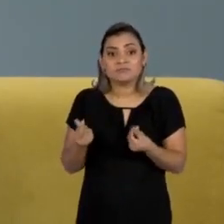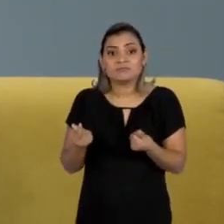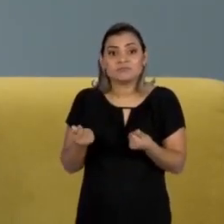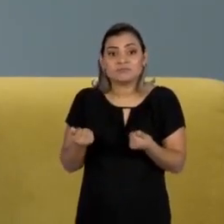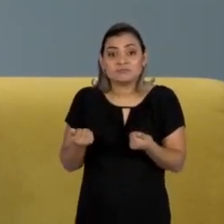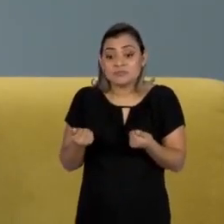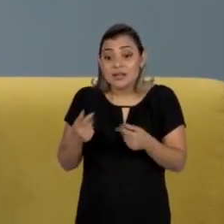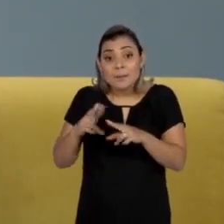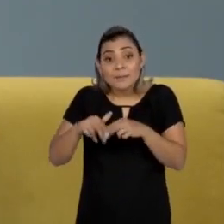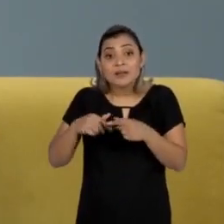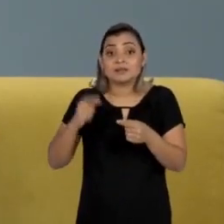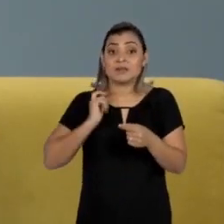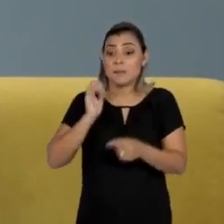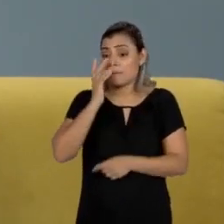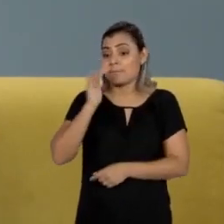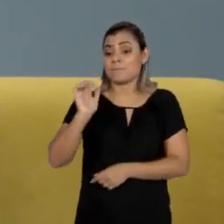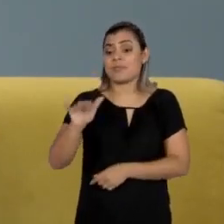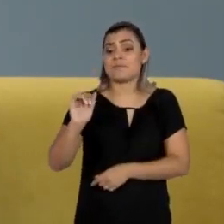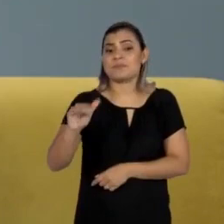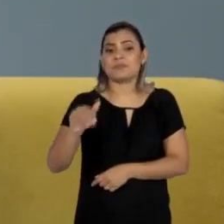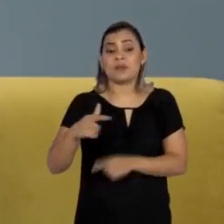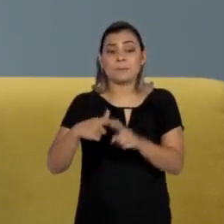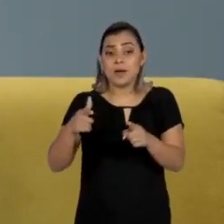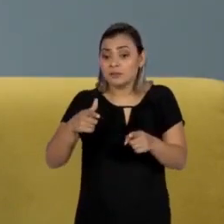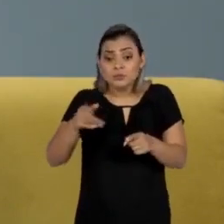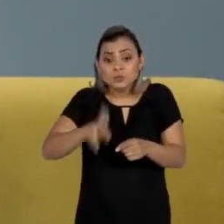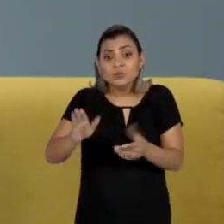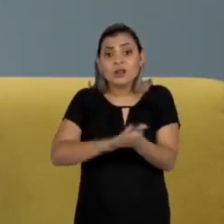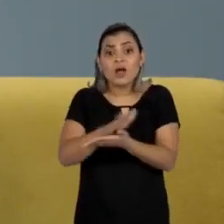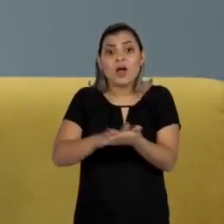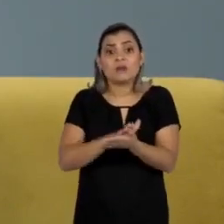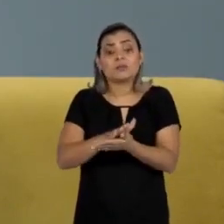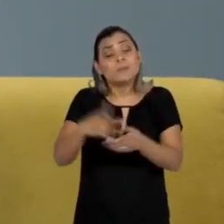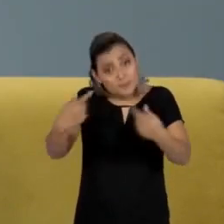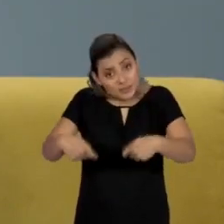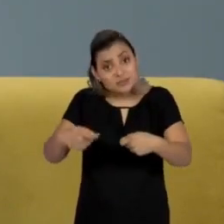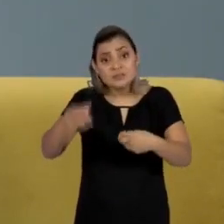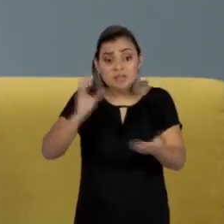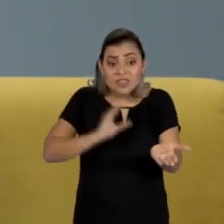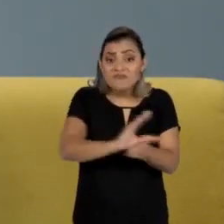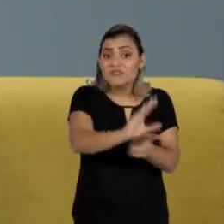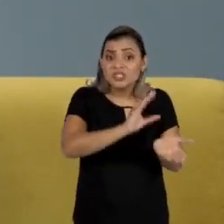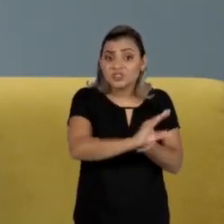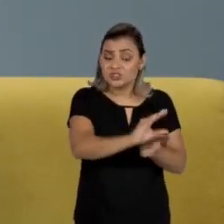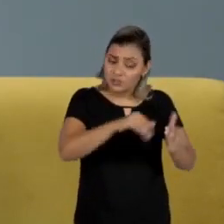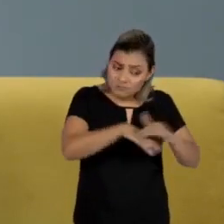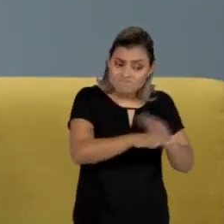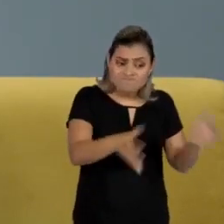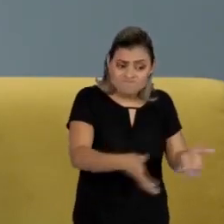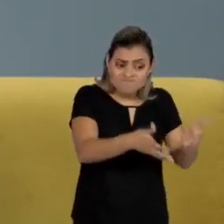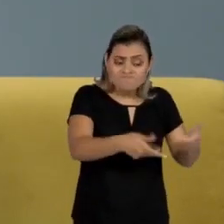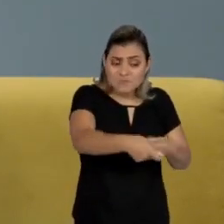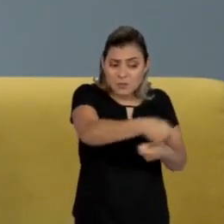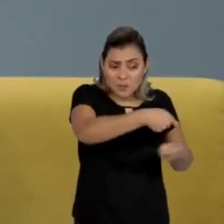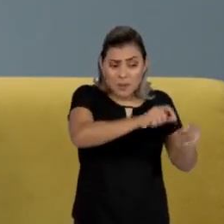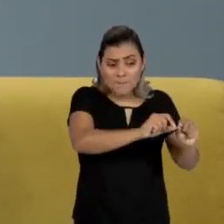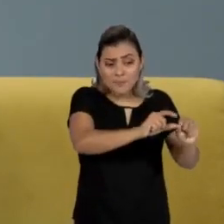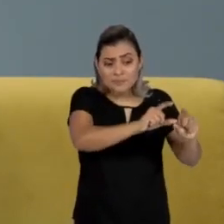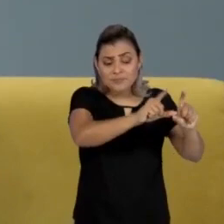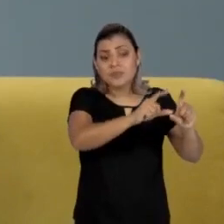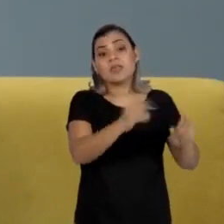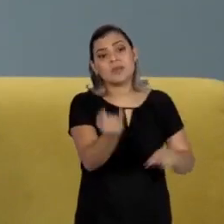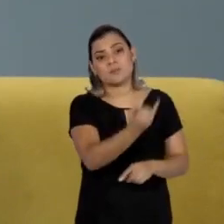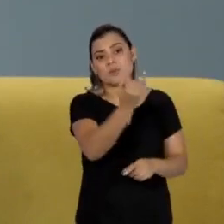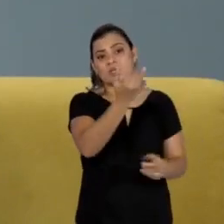precisa rever esses gastos para equilibrar e conseguir criar essa parcela do investimento. Então, a gente trabalha muito lá no front a